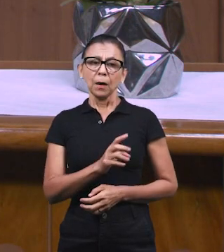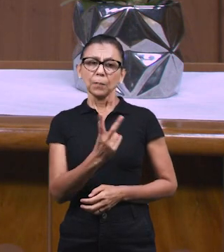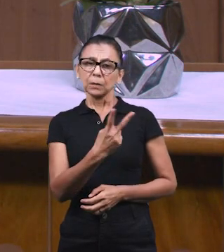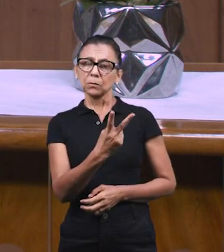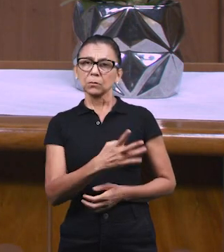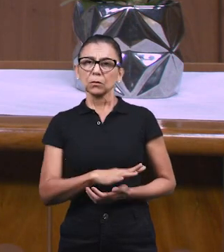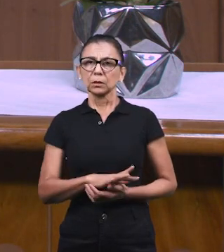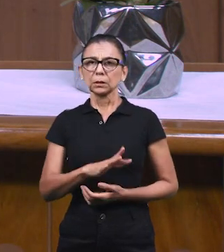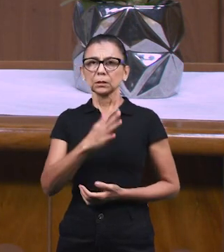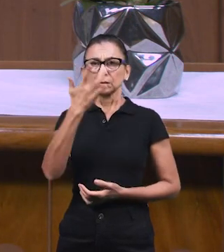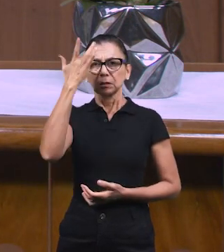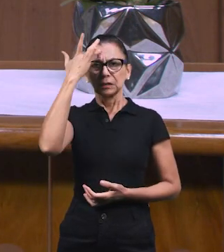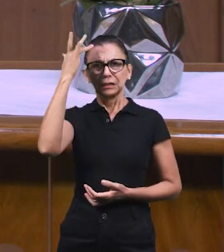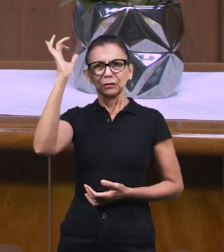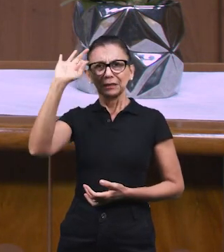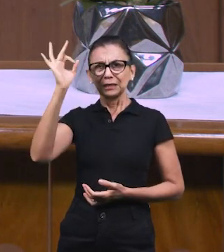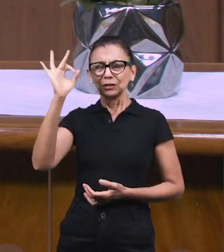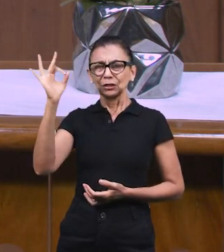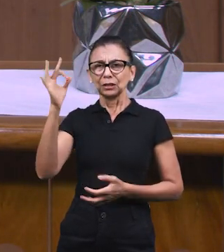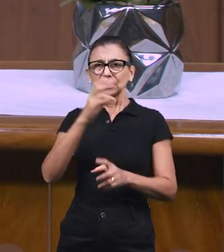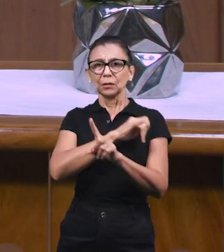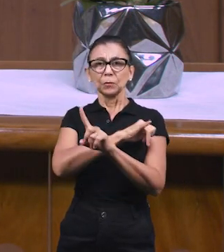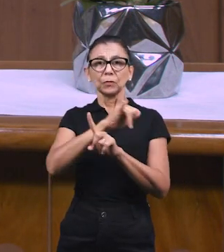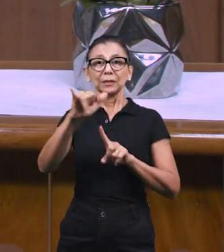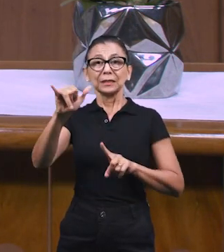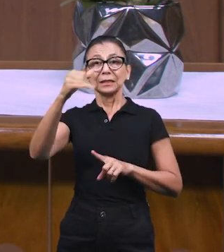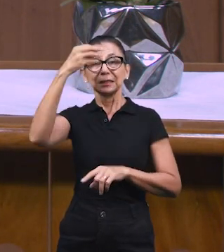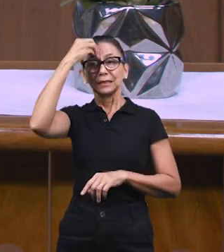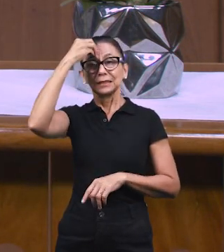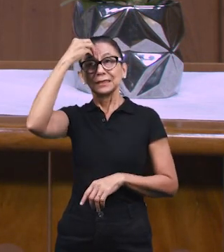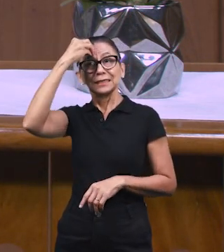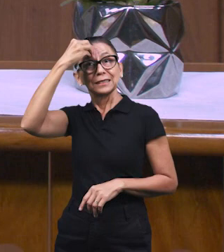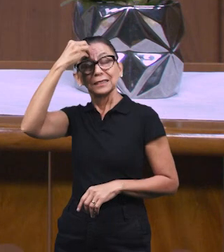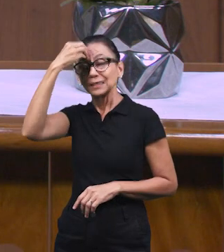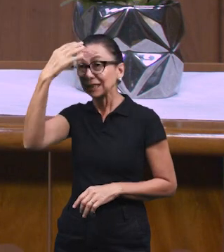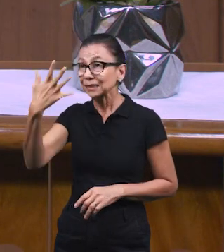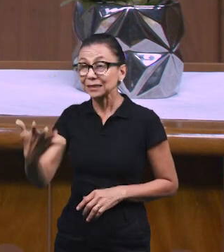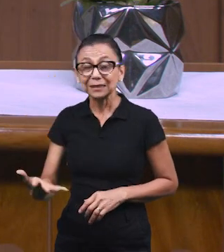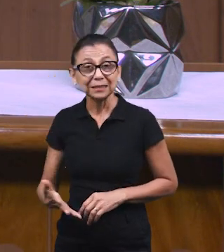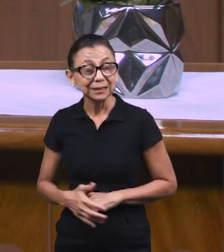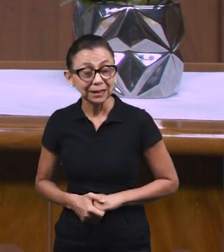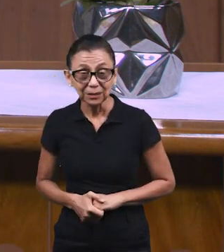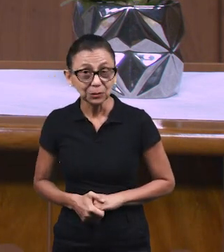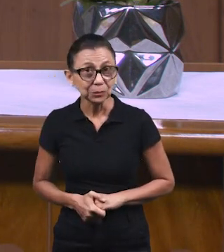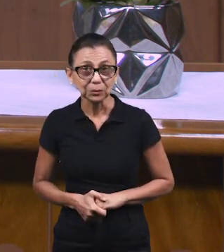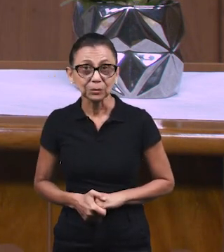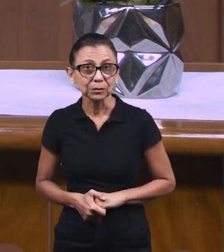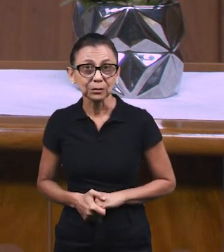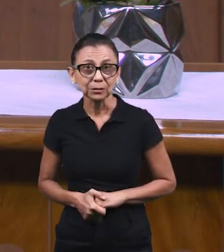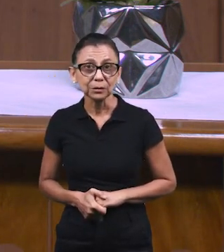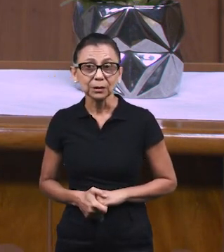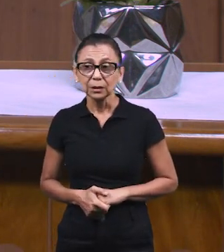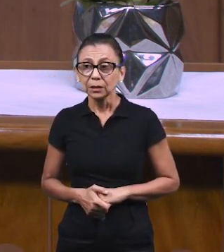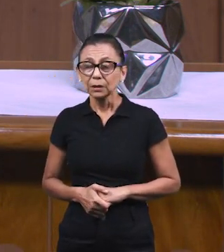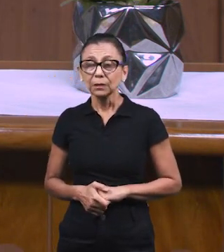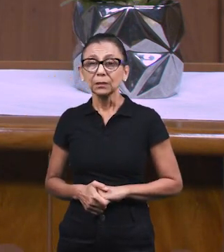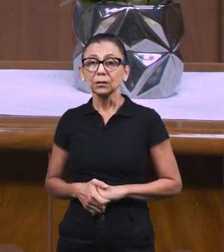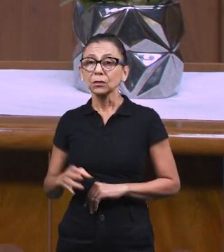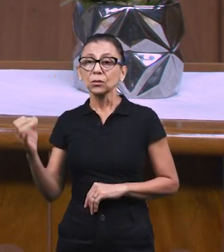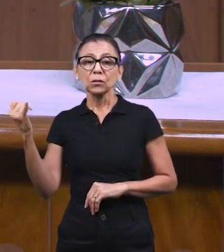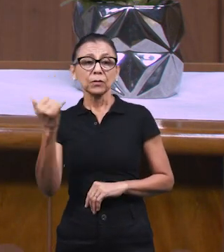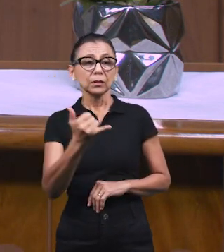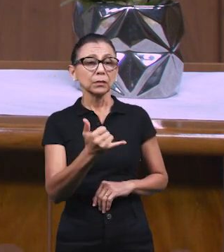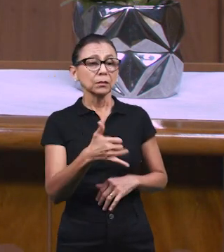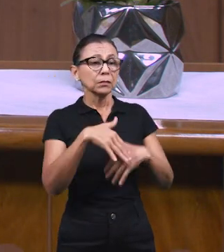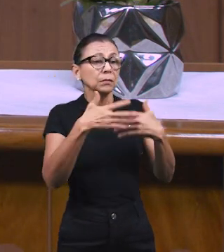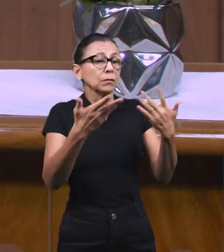Jesus então diz para eles: honestos, honestos no sentido de loucos e tardos